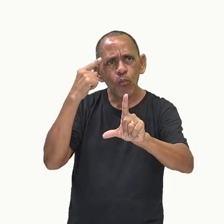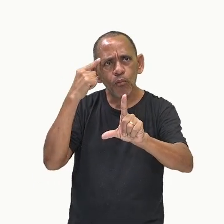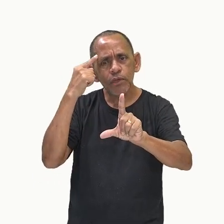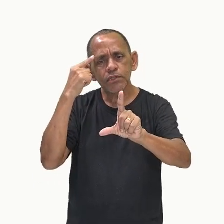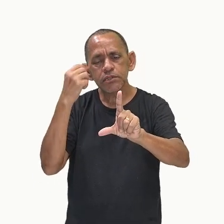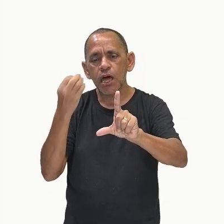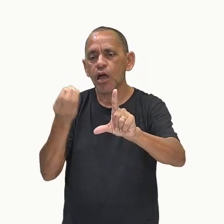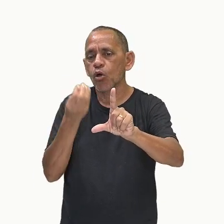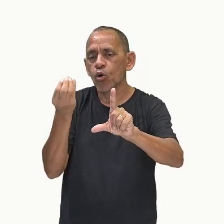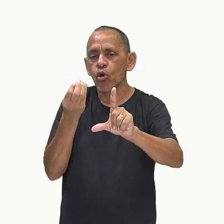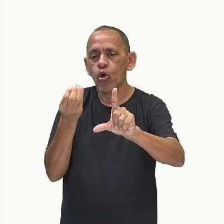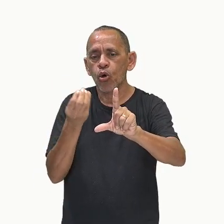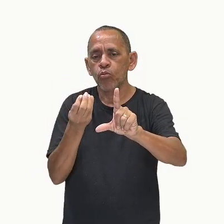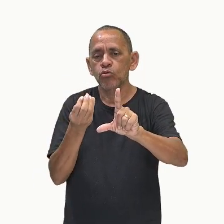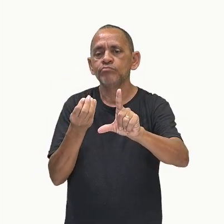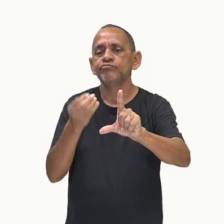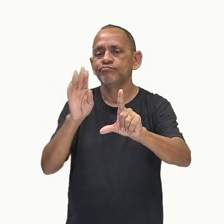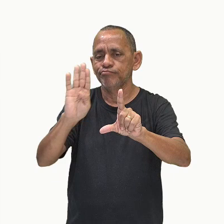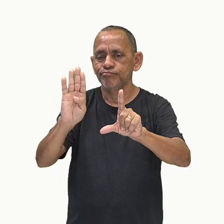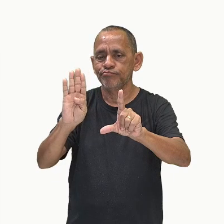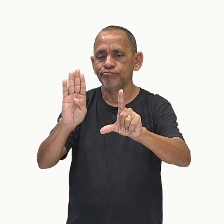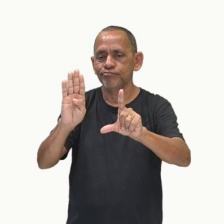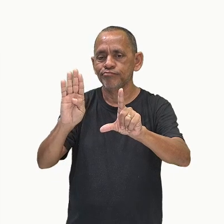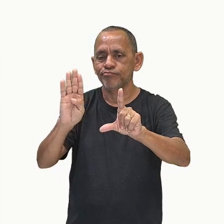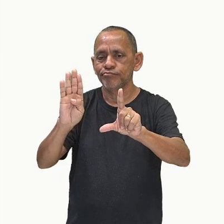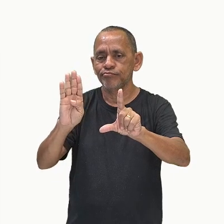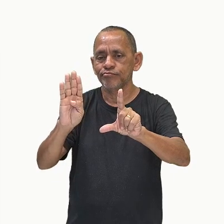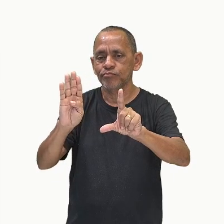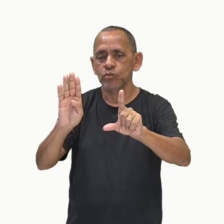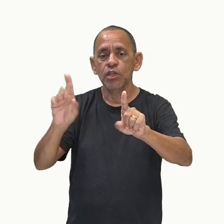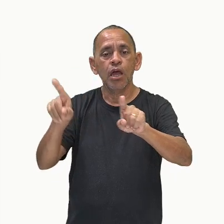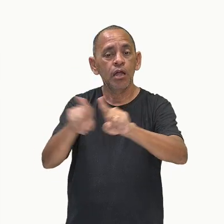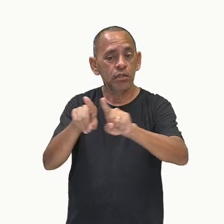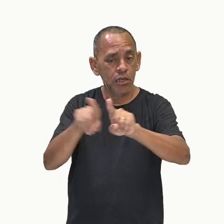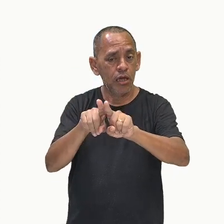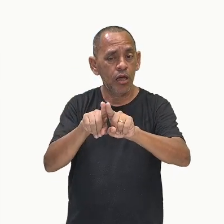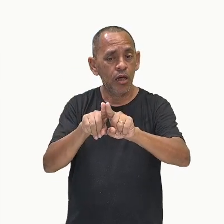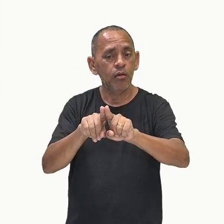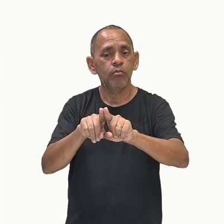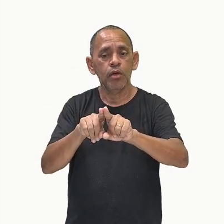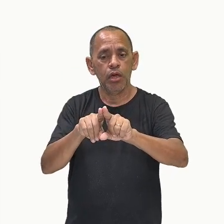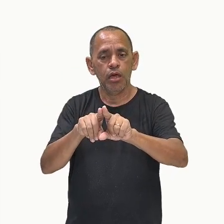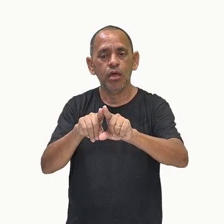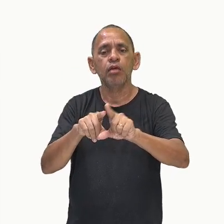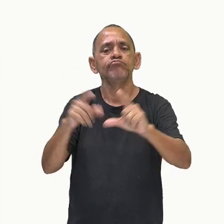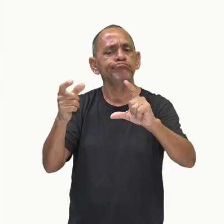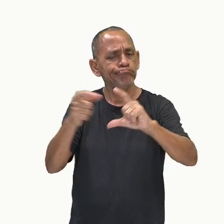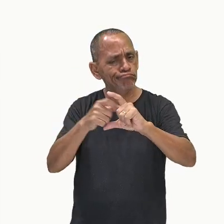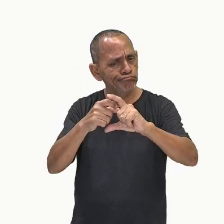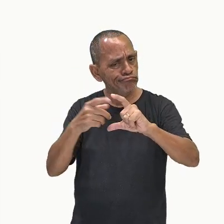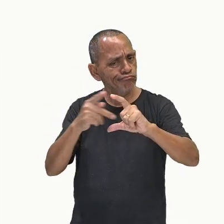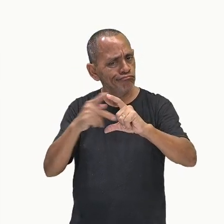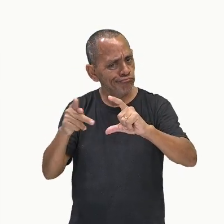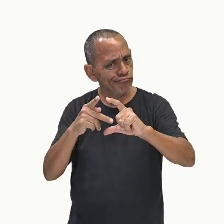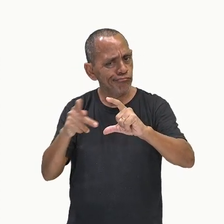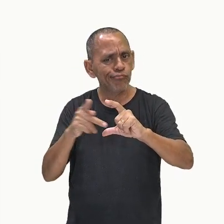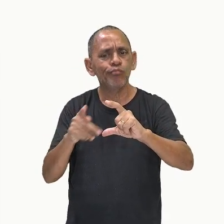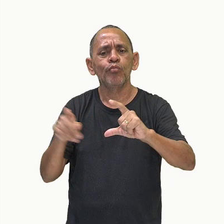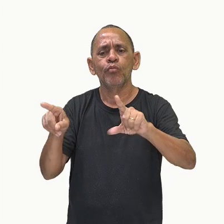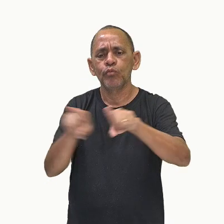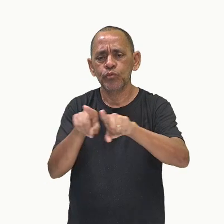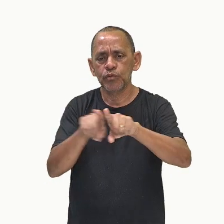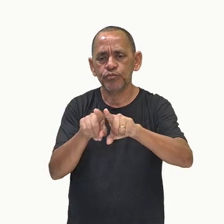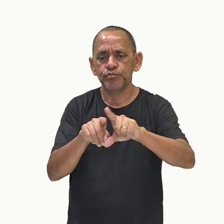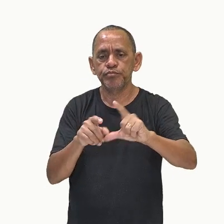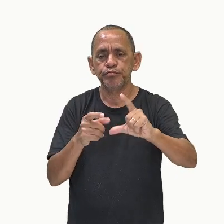ponto B. O ponto B também é formado por um par ordenado. Como ele é formado por uma ordem, o primeiro elemento é